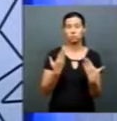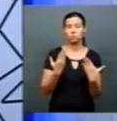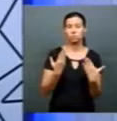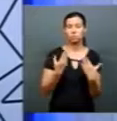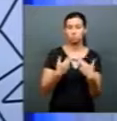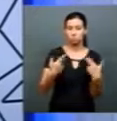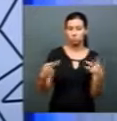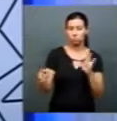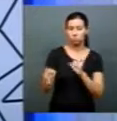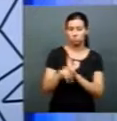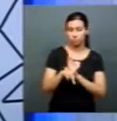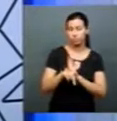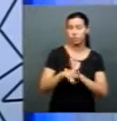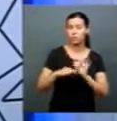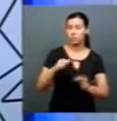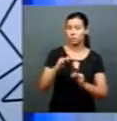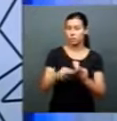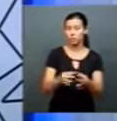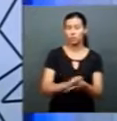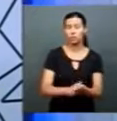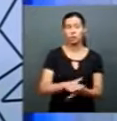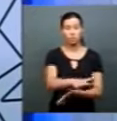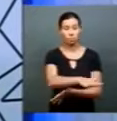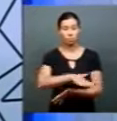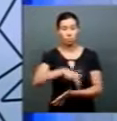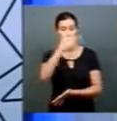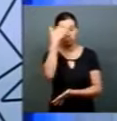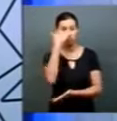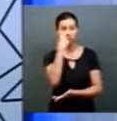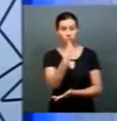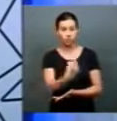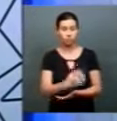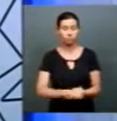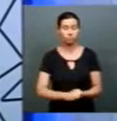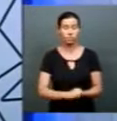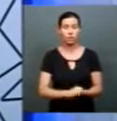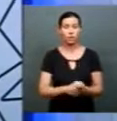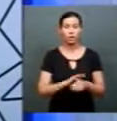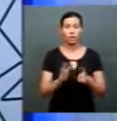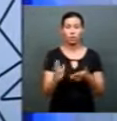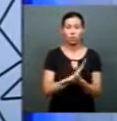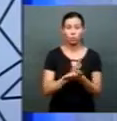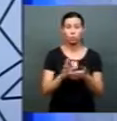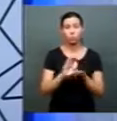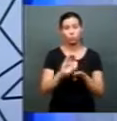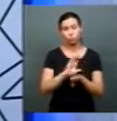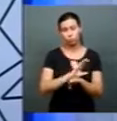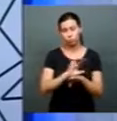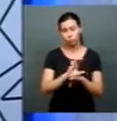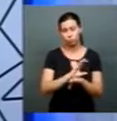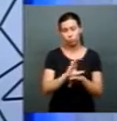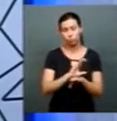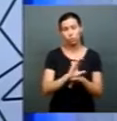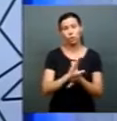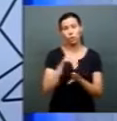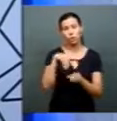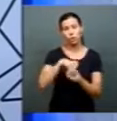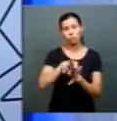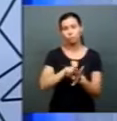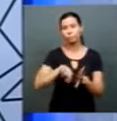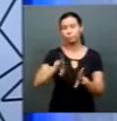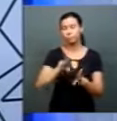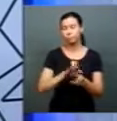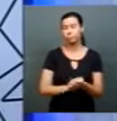esse setor. E é uma área que as pessoas têm muito interesse, né? Muitos, até inclusive pelos cursos que a gente tem aqui na UFO